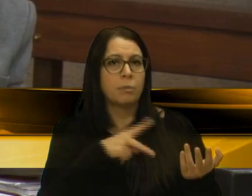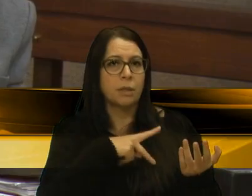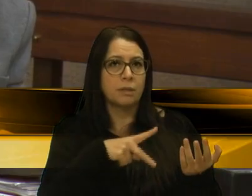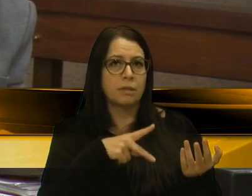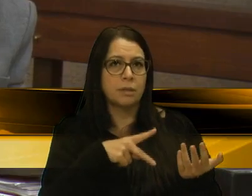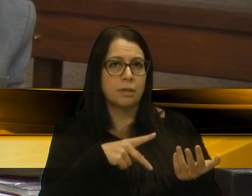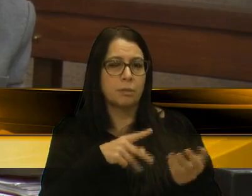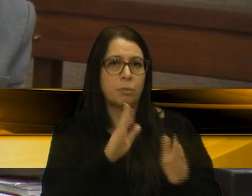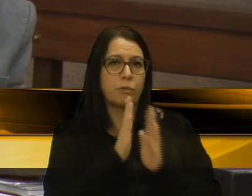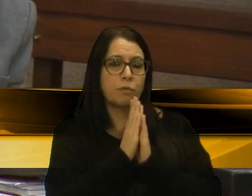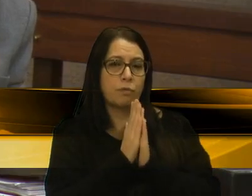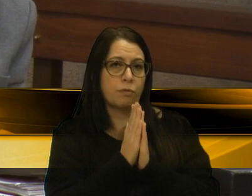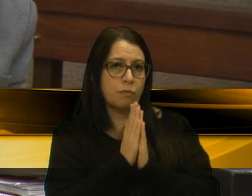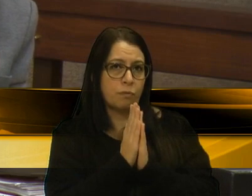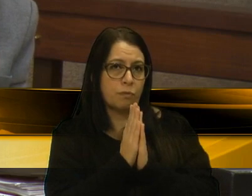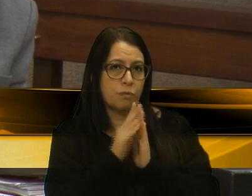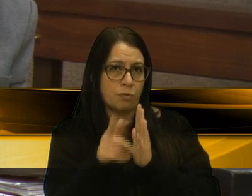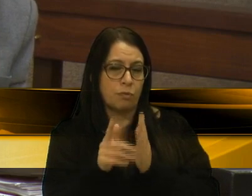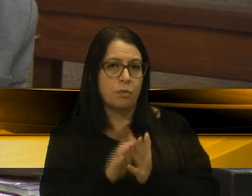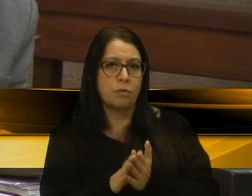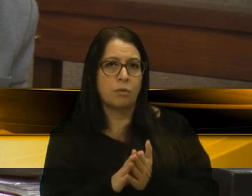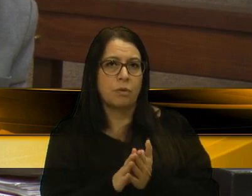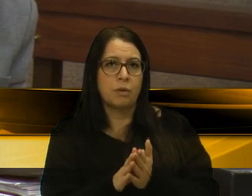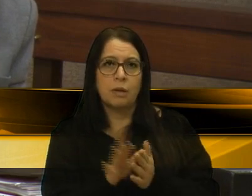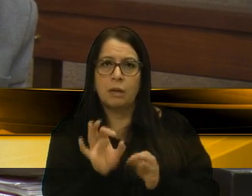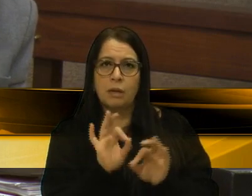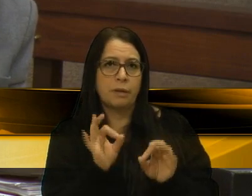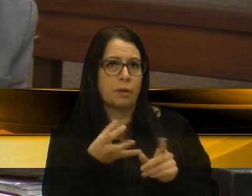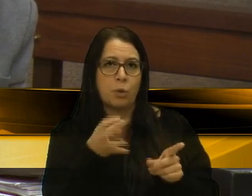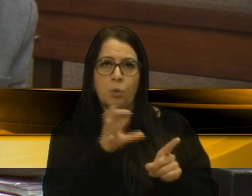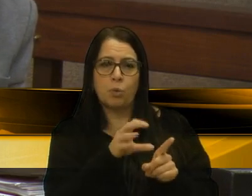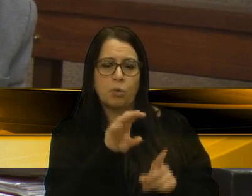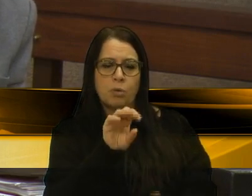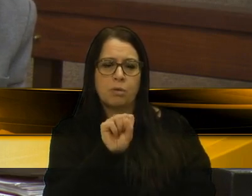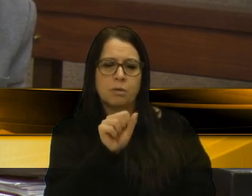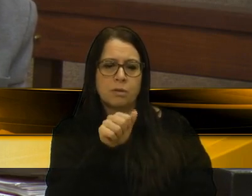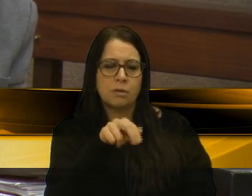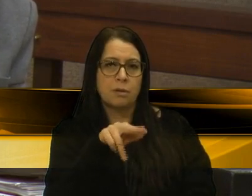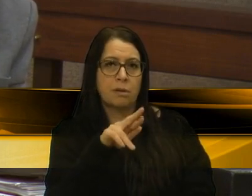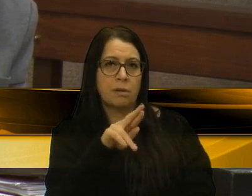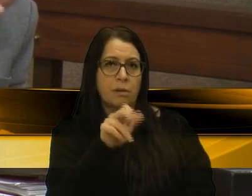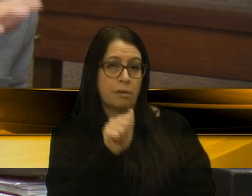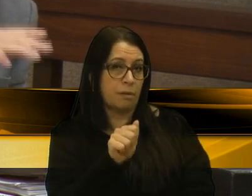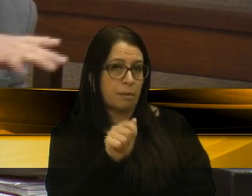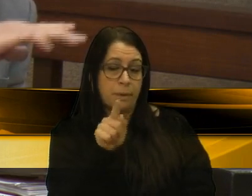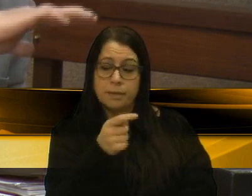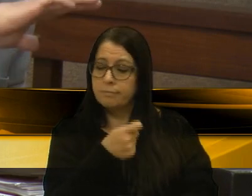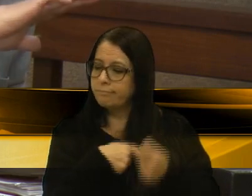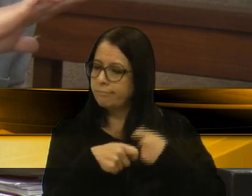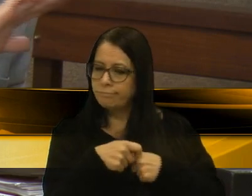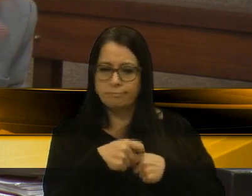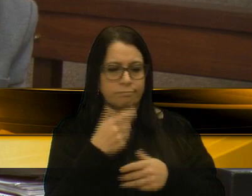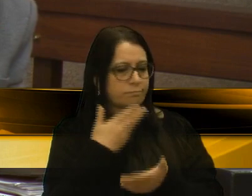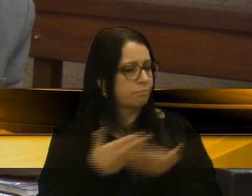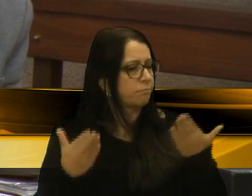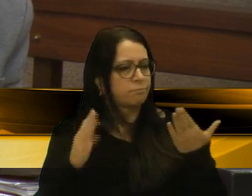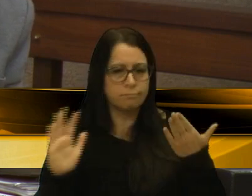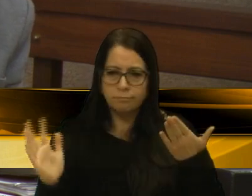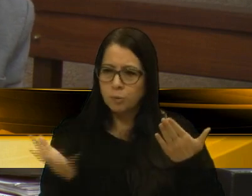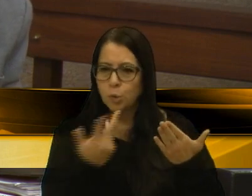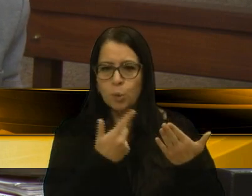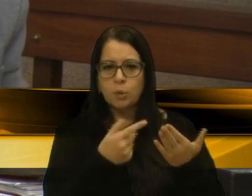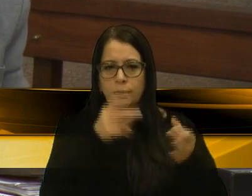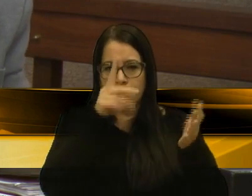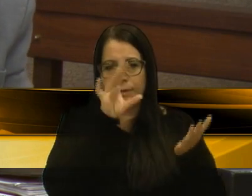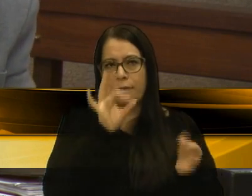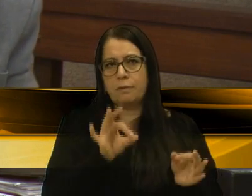conselho, por favor, né? Nada contra a Sandra Randão e o pessoal, mas essa administração perdeu toda a legitimidade